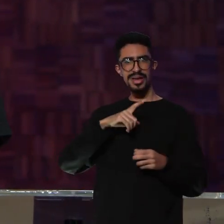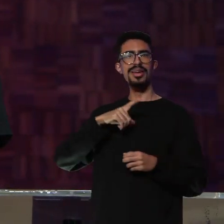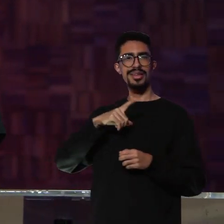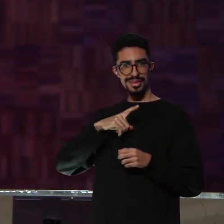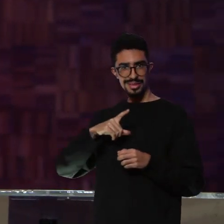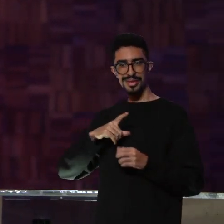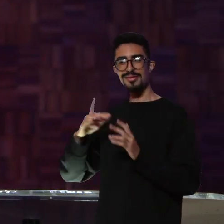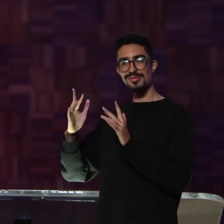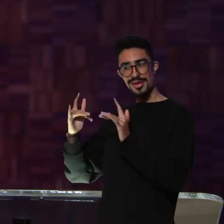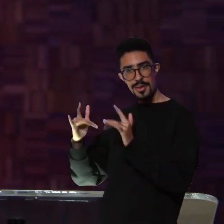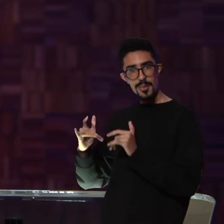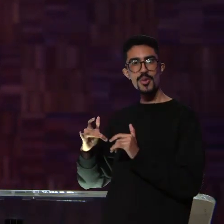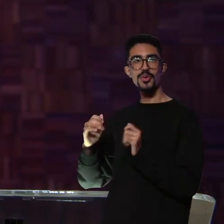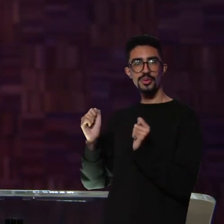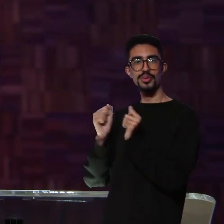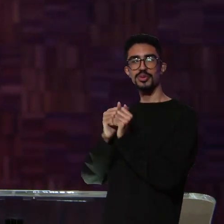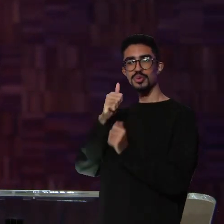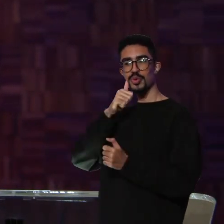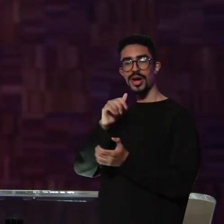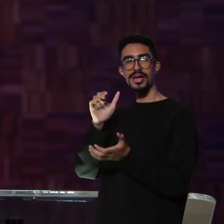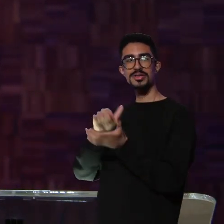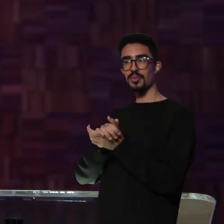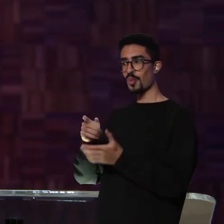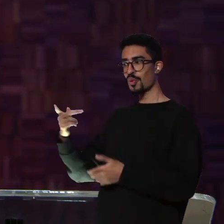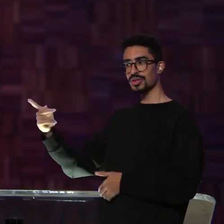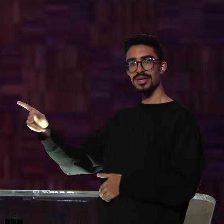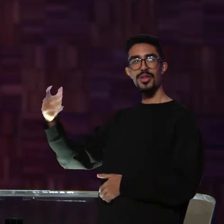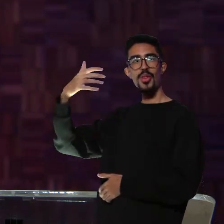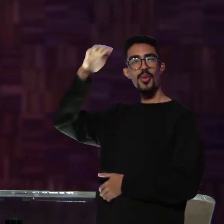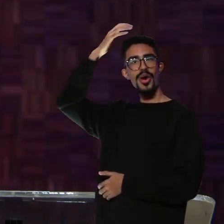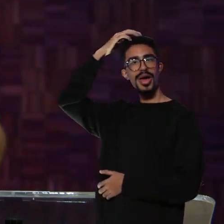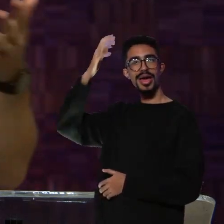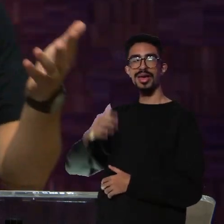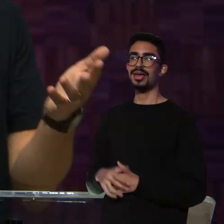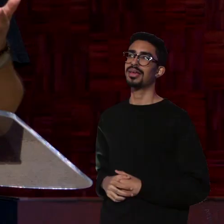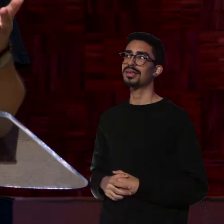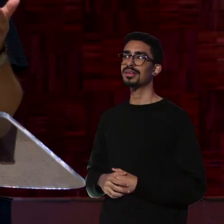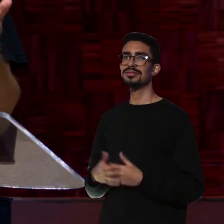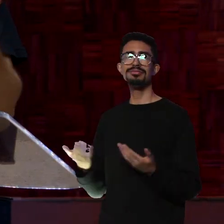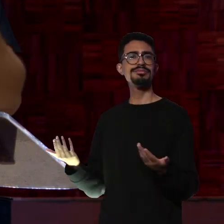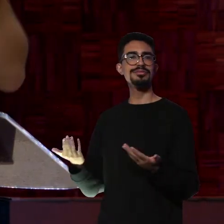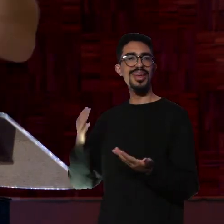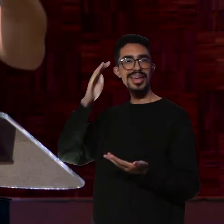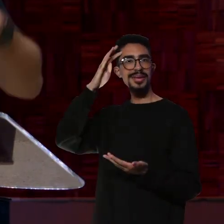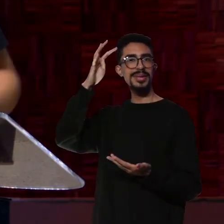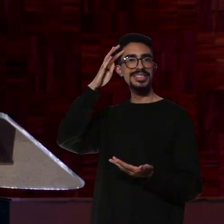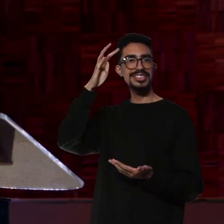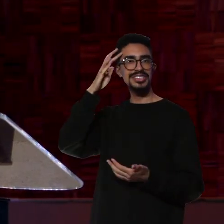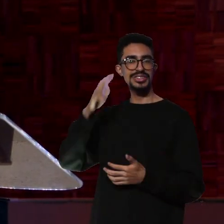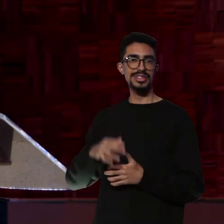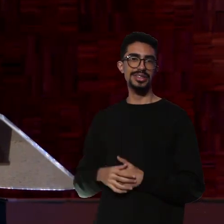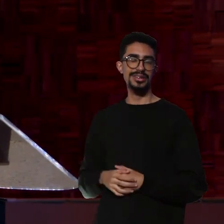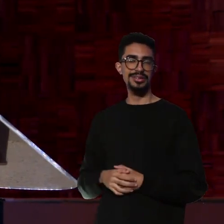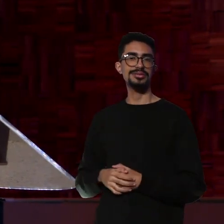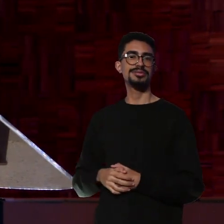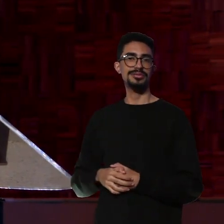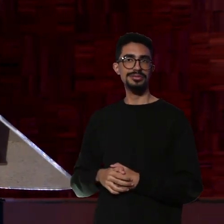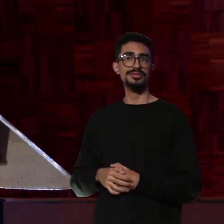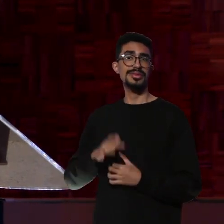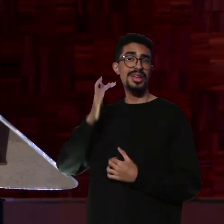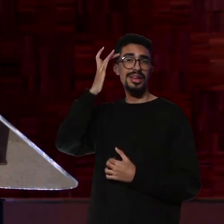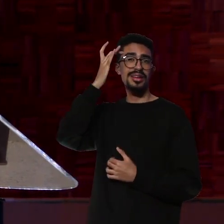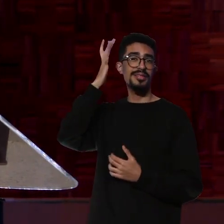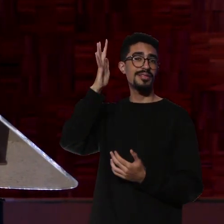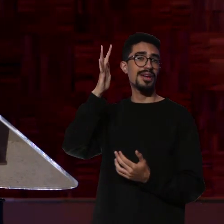aquela situação. Porque à medida que ele foge, é caluniado, quem que vai ser acreditado? A esposa do homem. E não